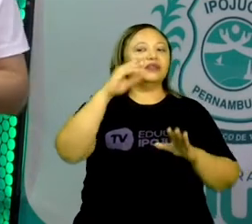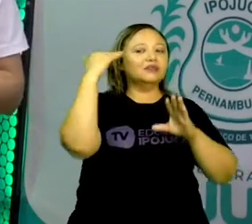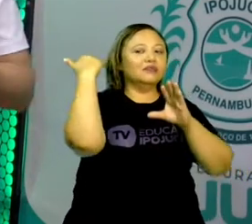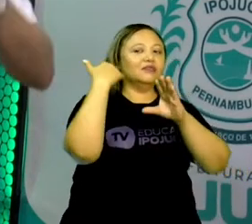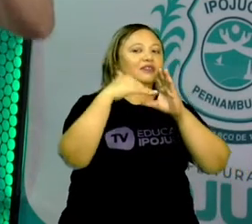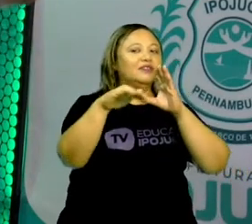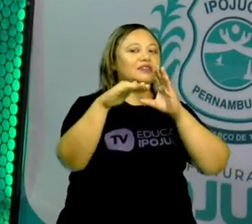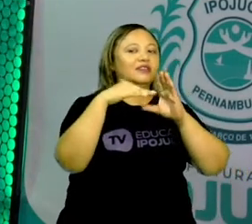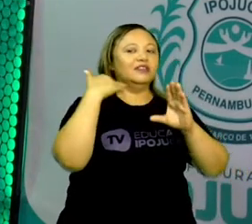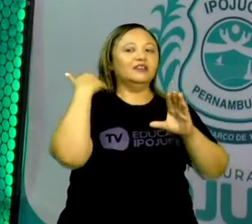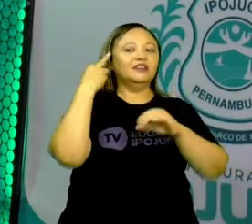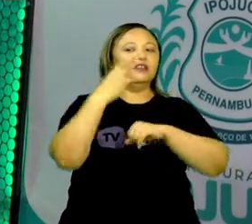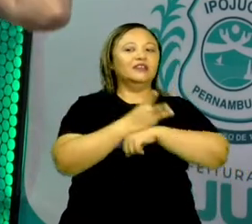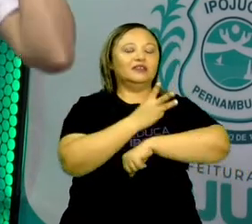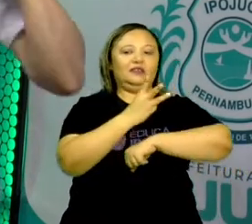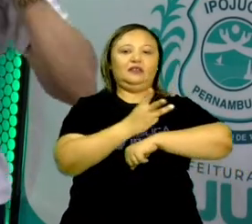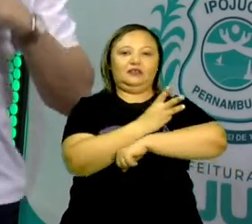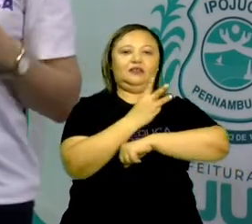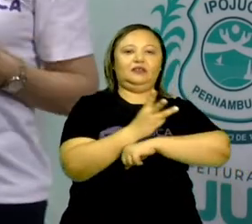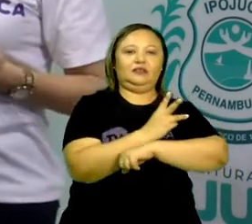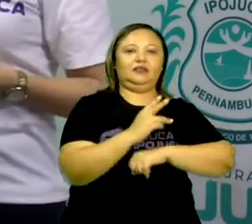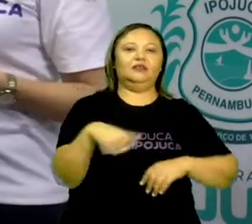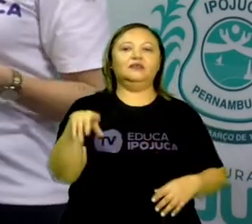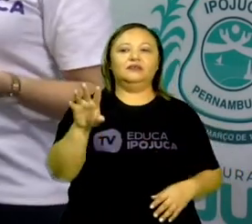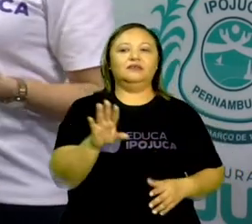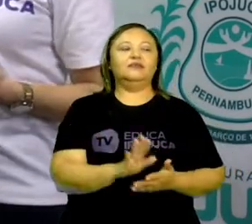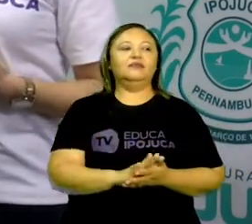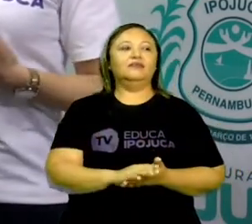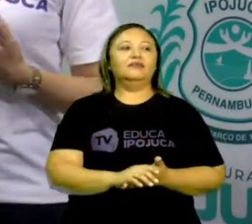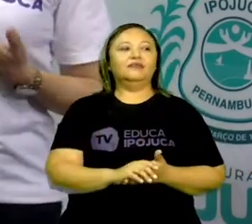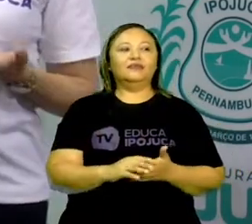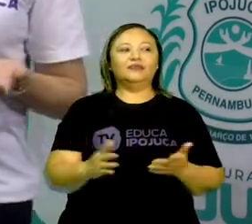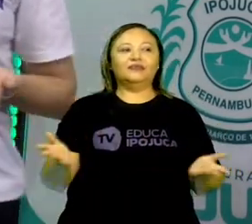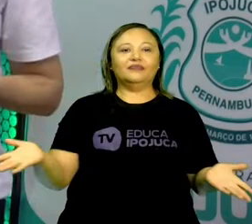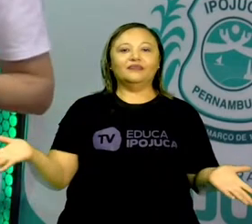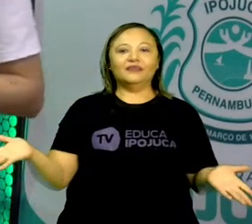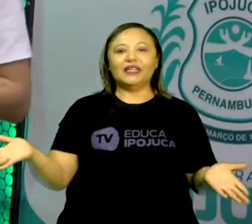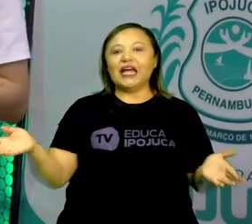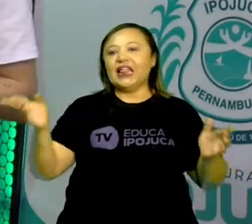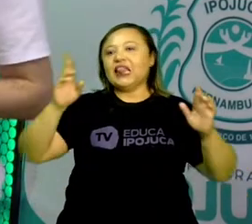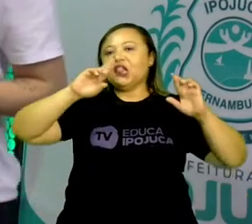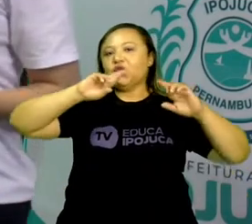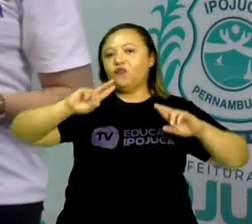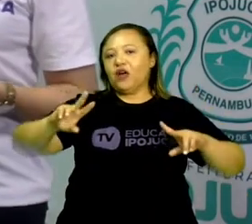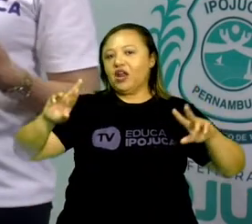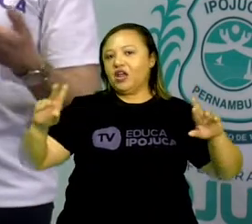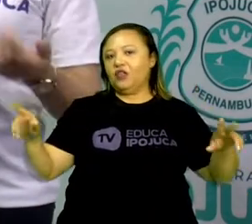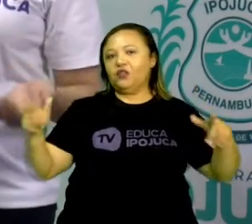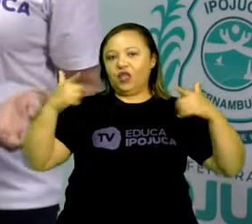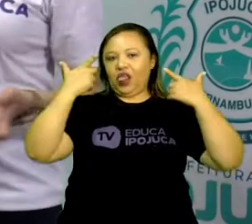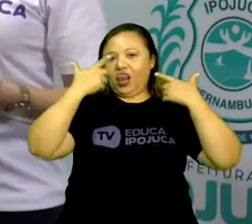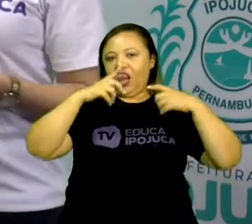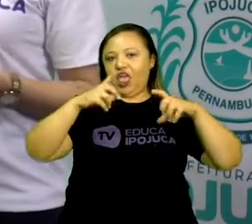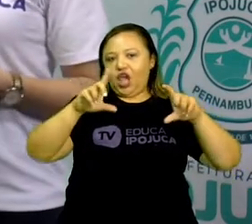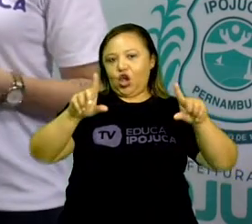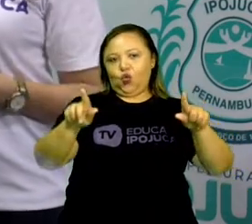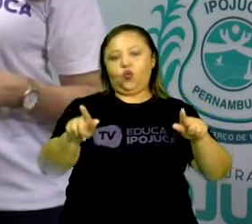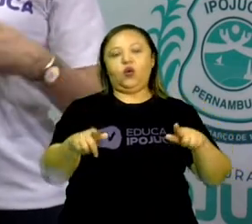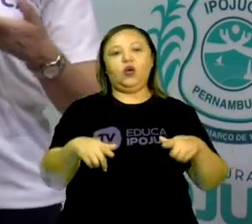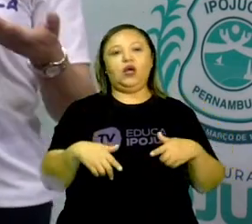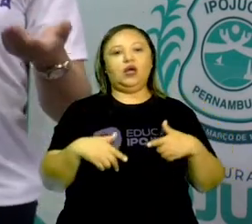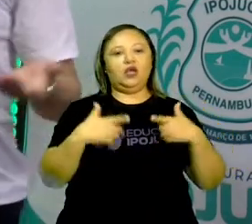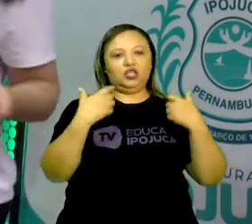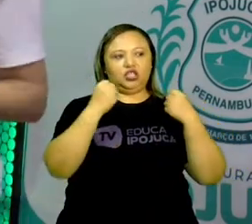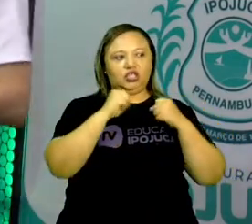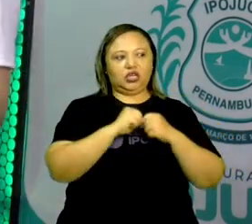compartilha no WhatsApp, todas essas figurinhas, elas estão usando as variações linguísticas, né, regionais, a